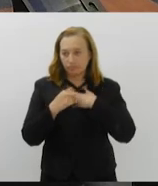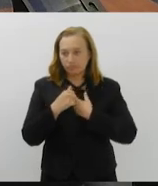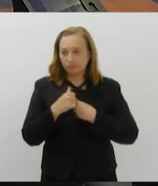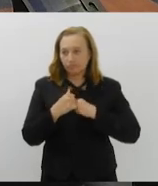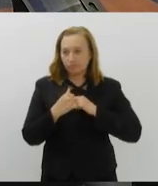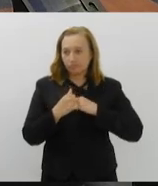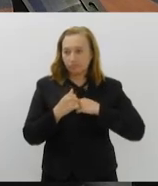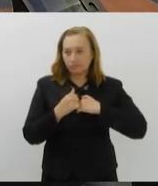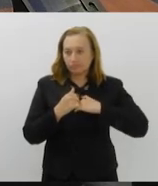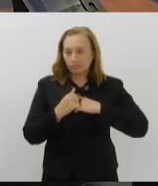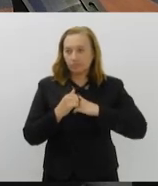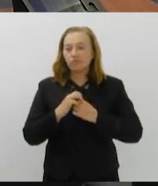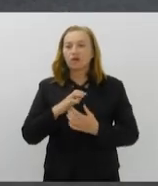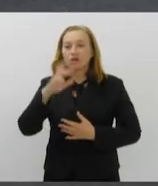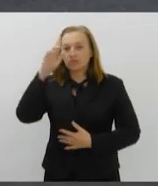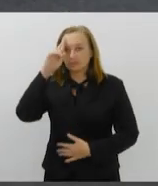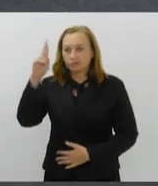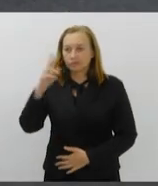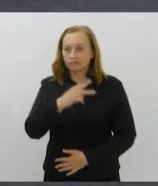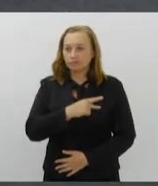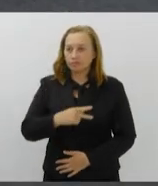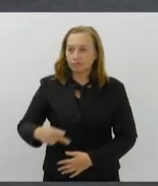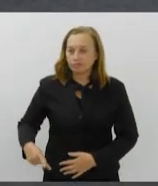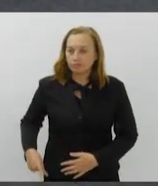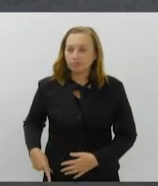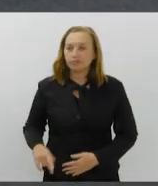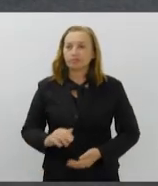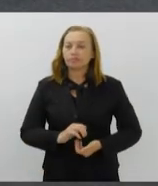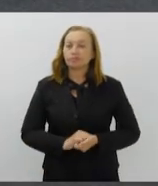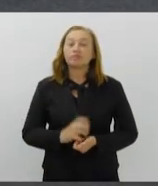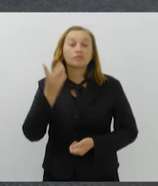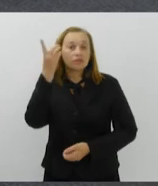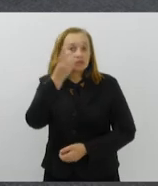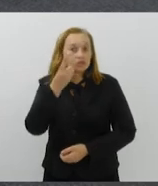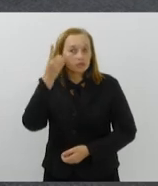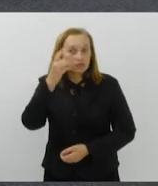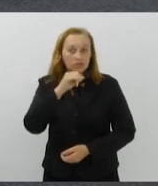anterior senhor presidente deputado